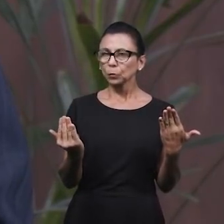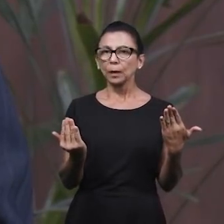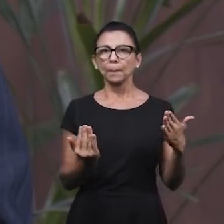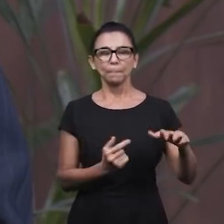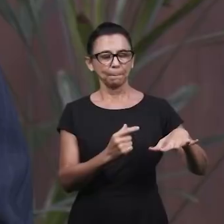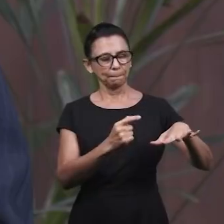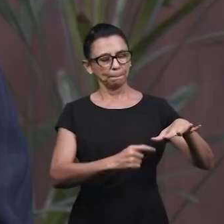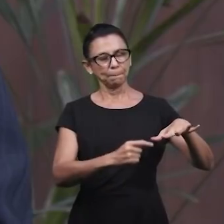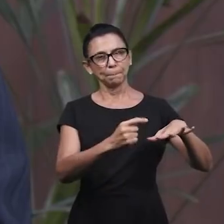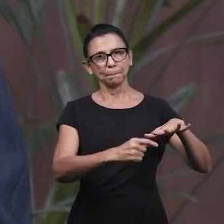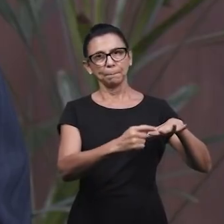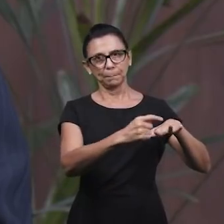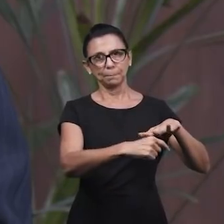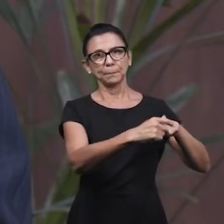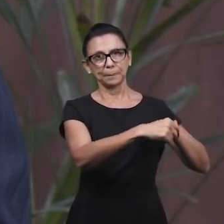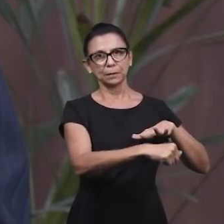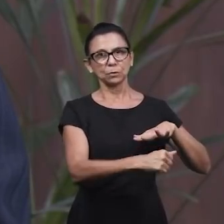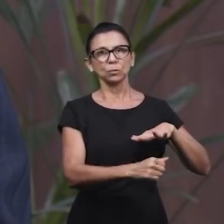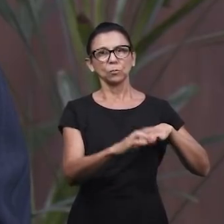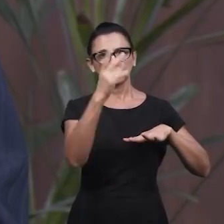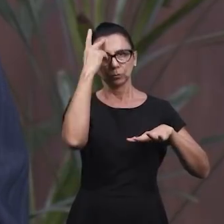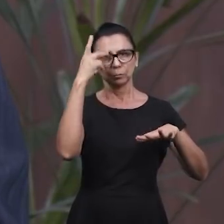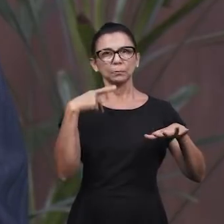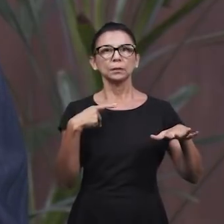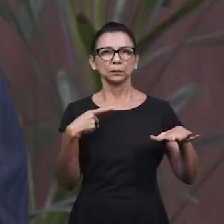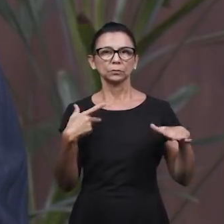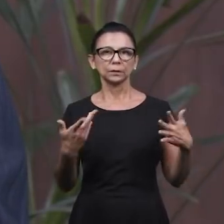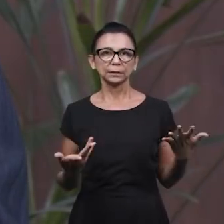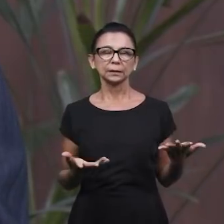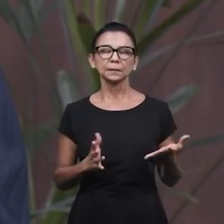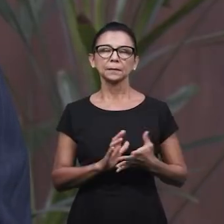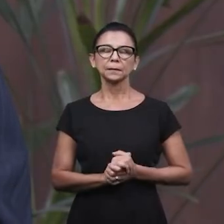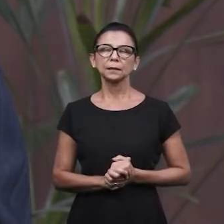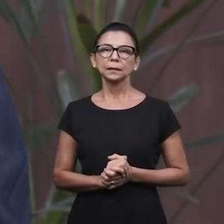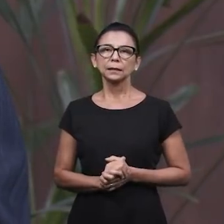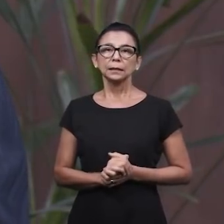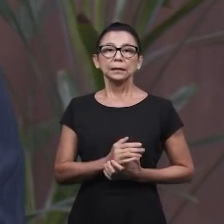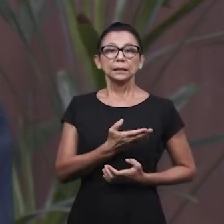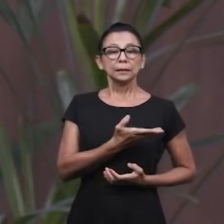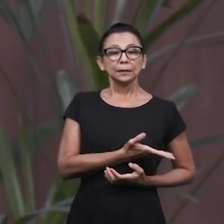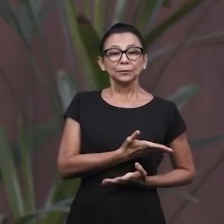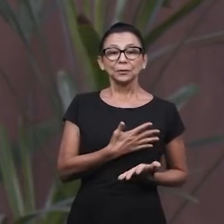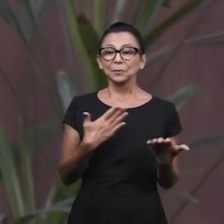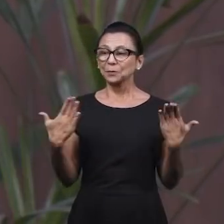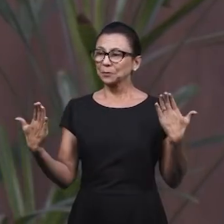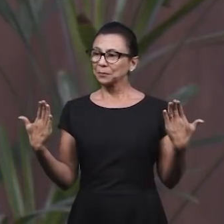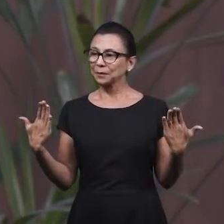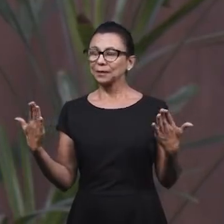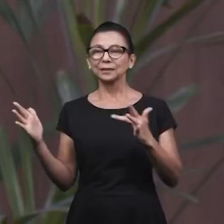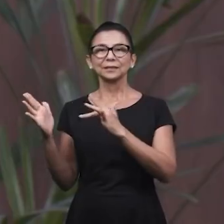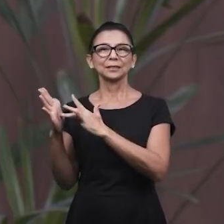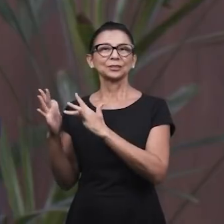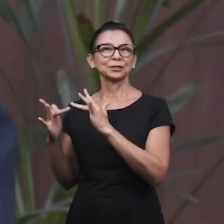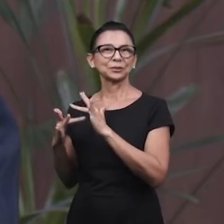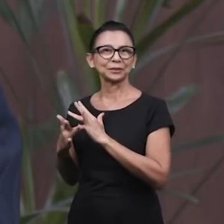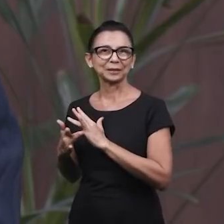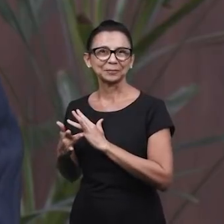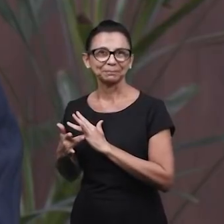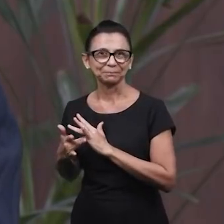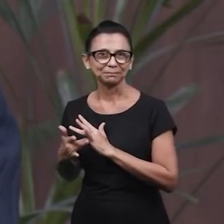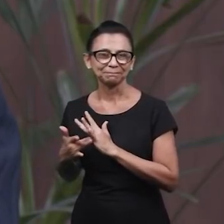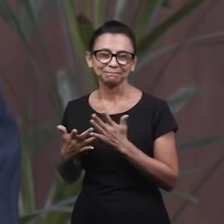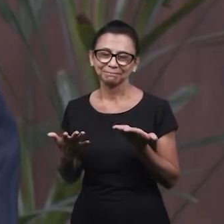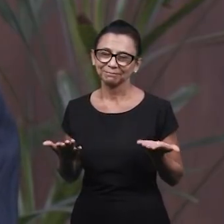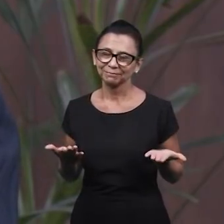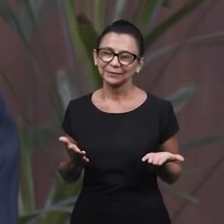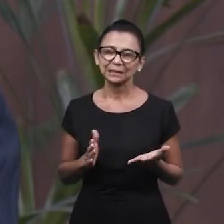a pessoas, ou seja, a homens. Homens que se tornaram tipo do Senhor Jesus.